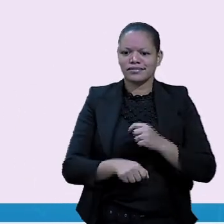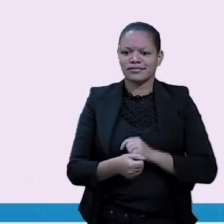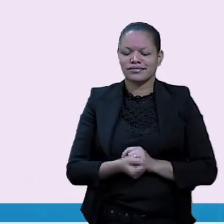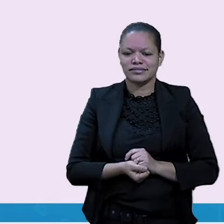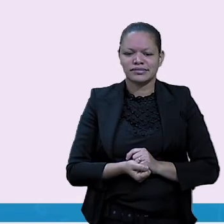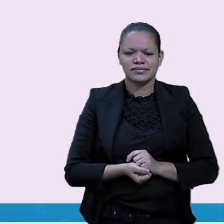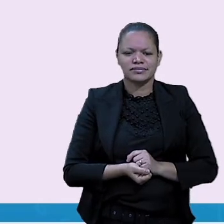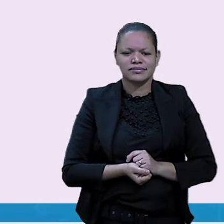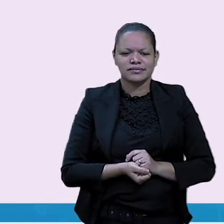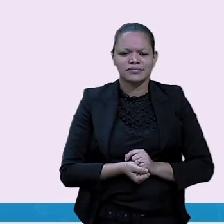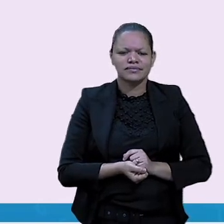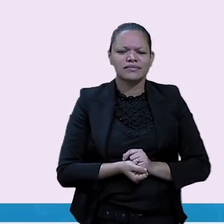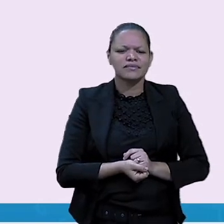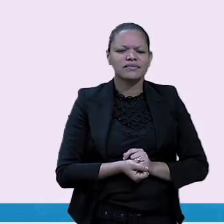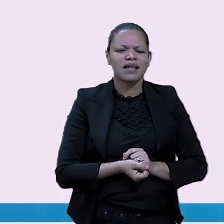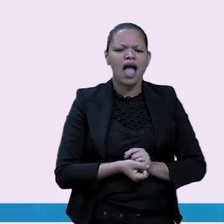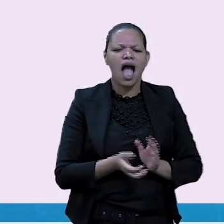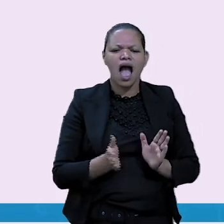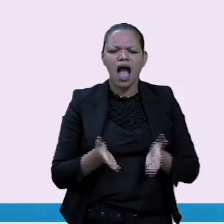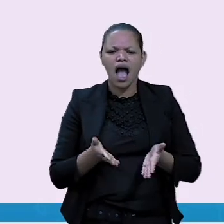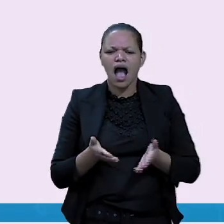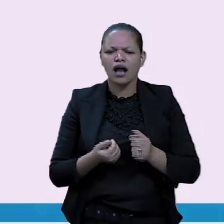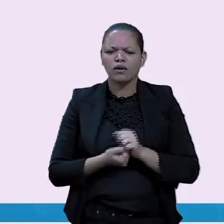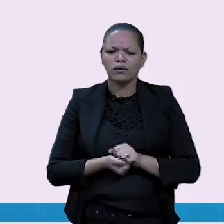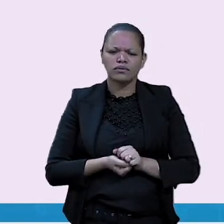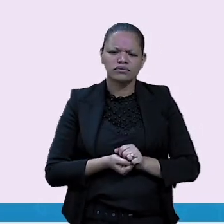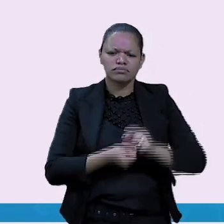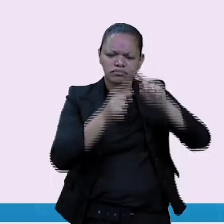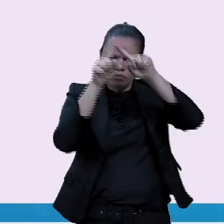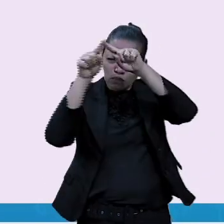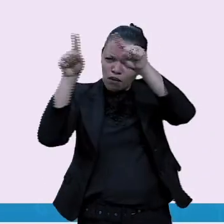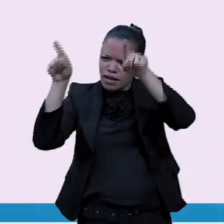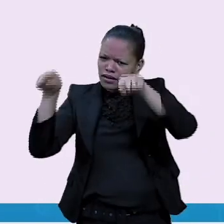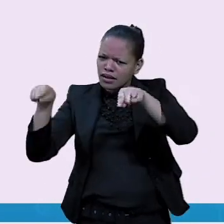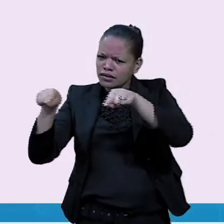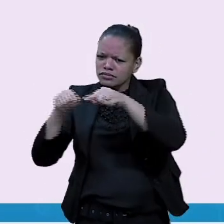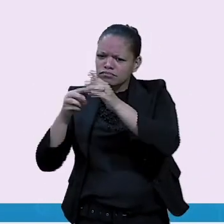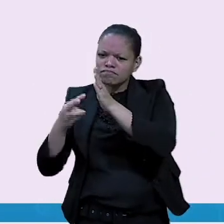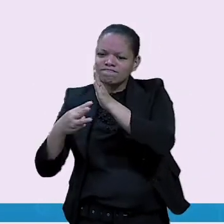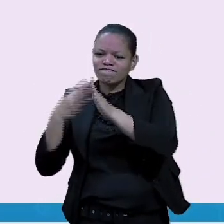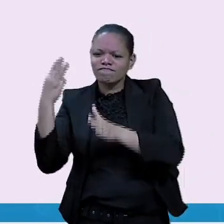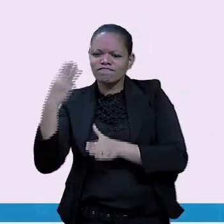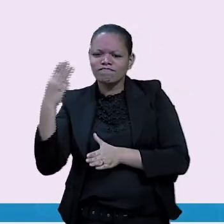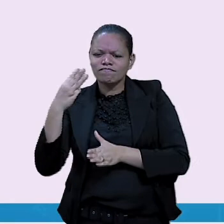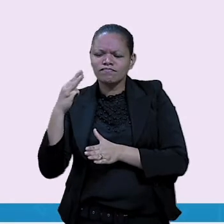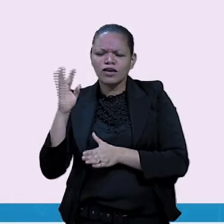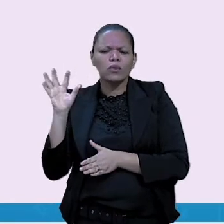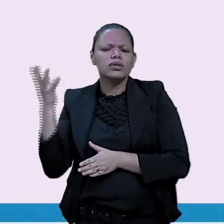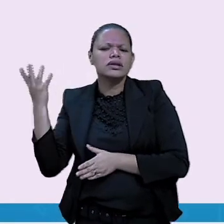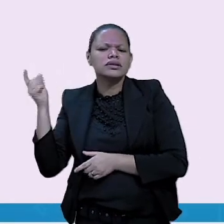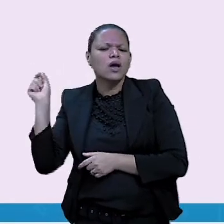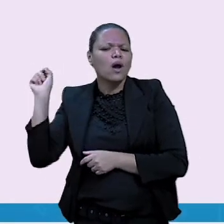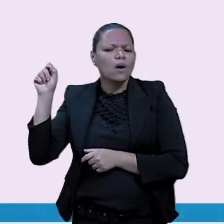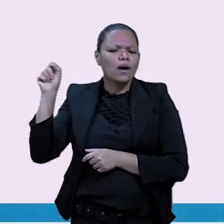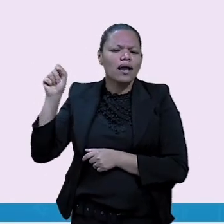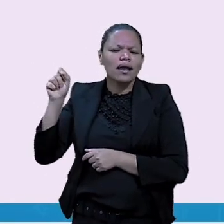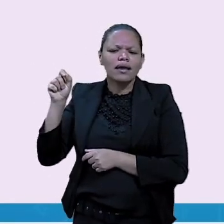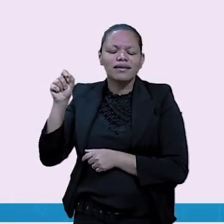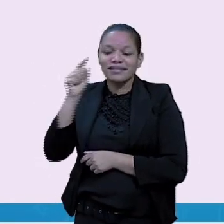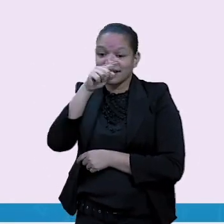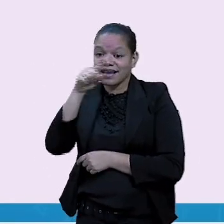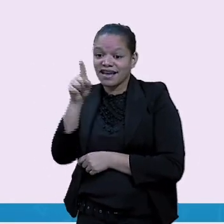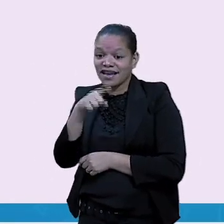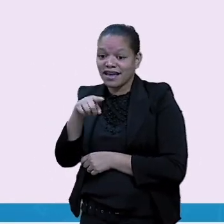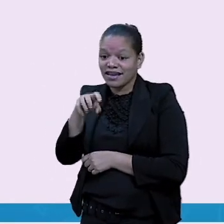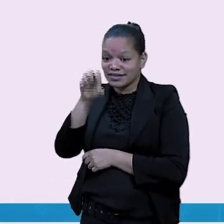aconteceu? Zé Lelé jogando um prato de comida para Chico Bento. Oh, meu Deus, será